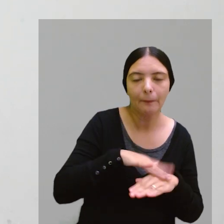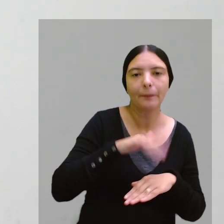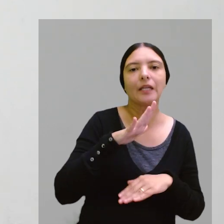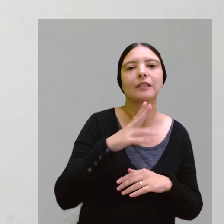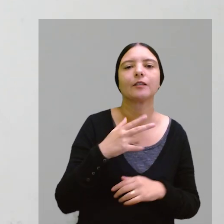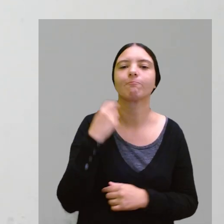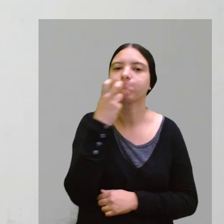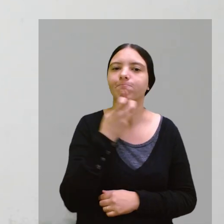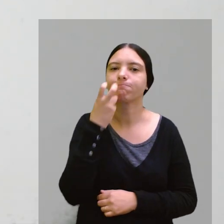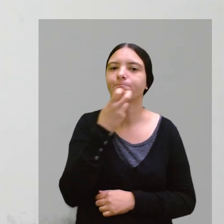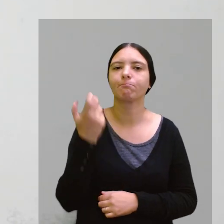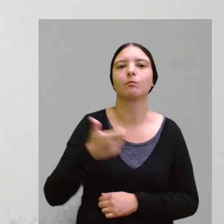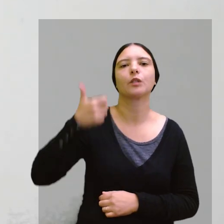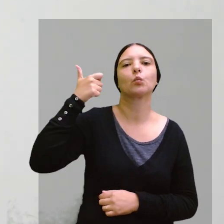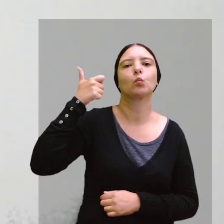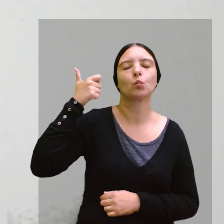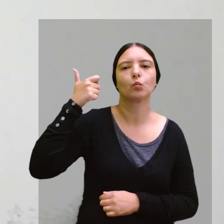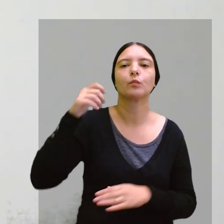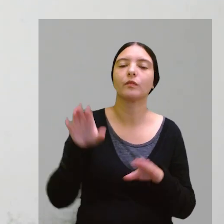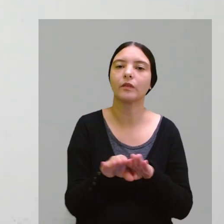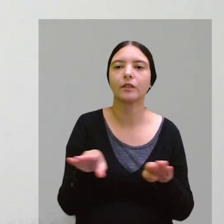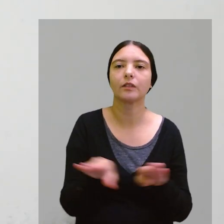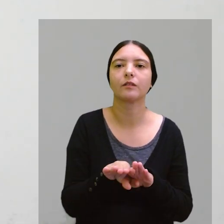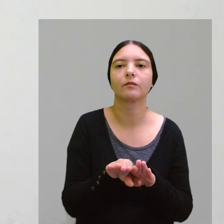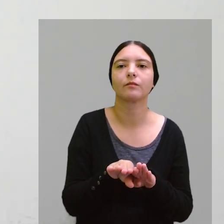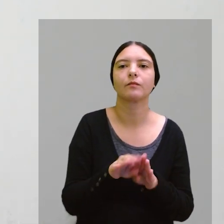fluência verbal maior e